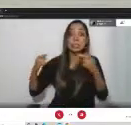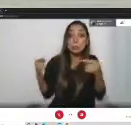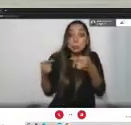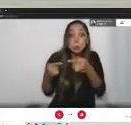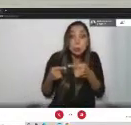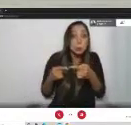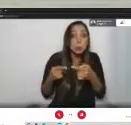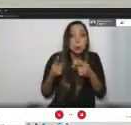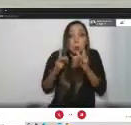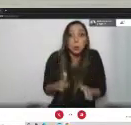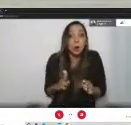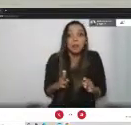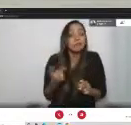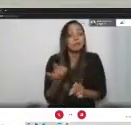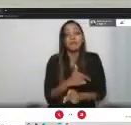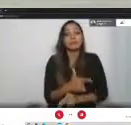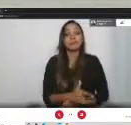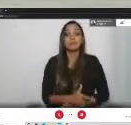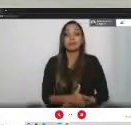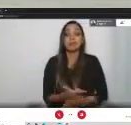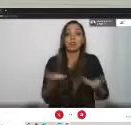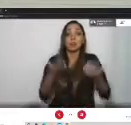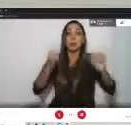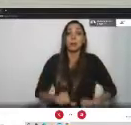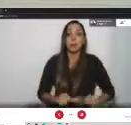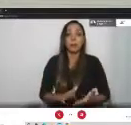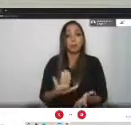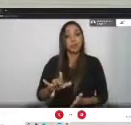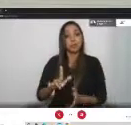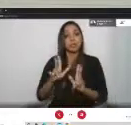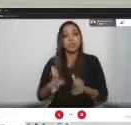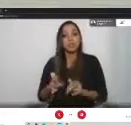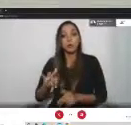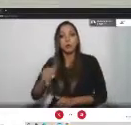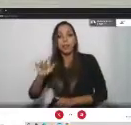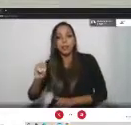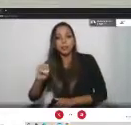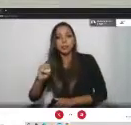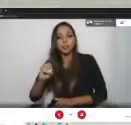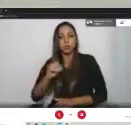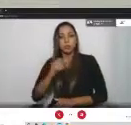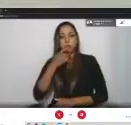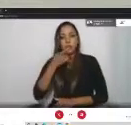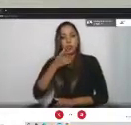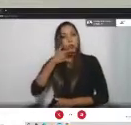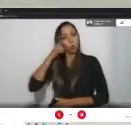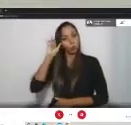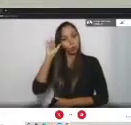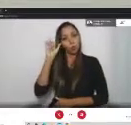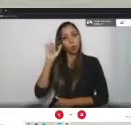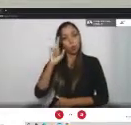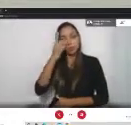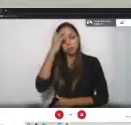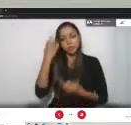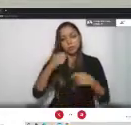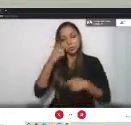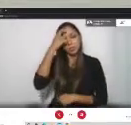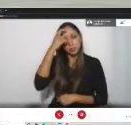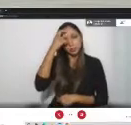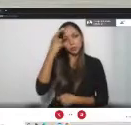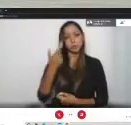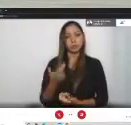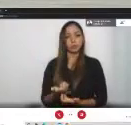tem que conscientizar é a população. Não tem direito de tirar o pão do pai de